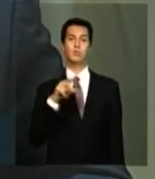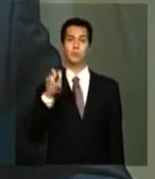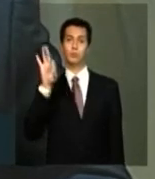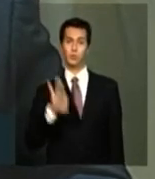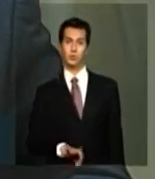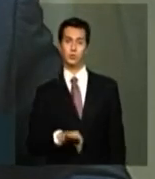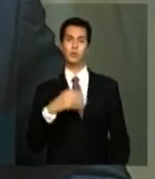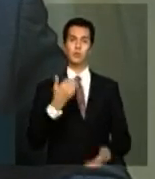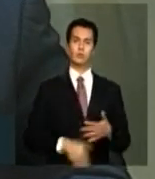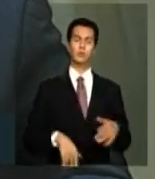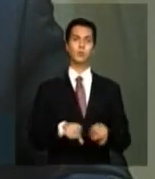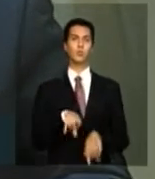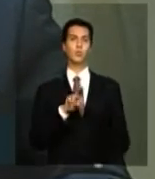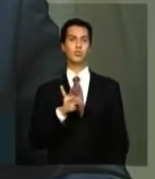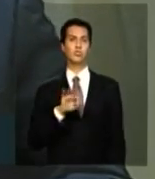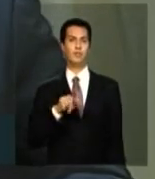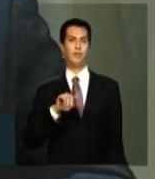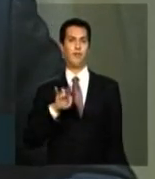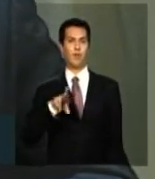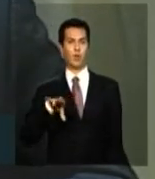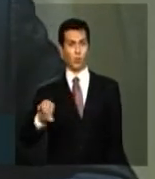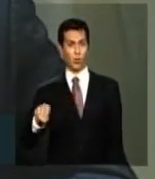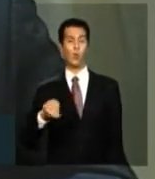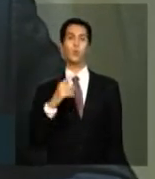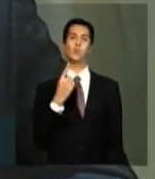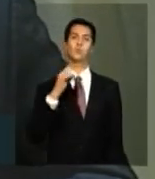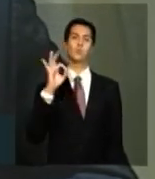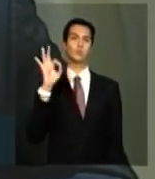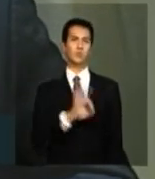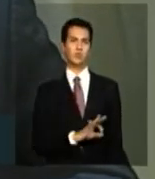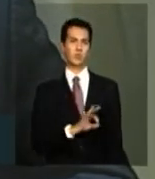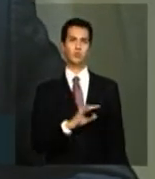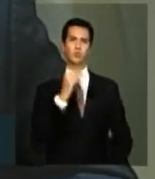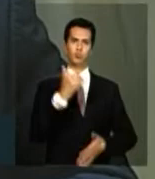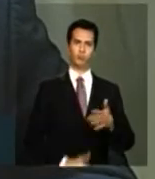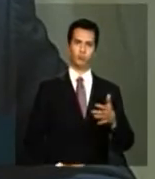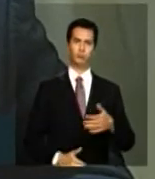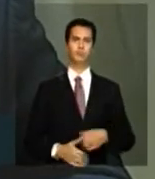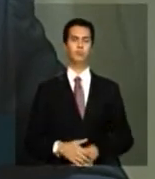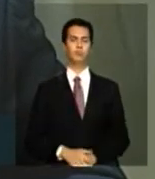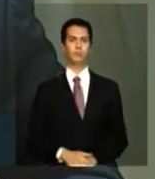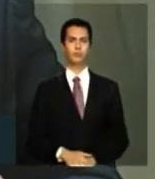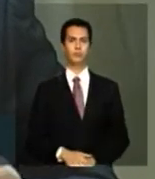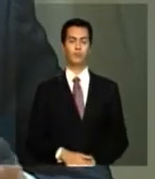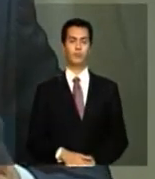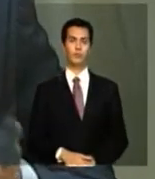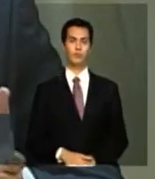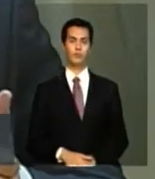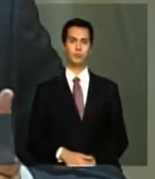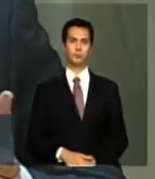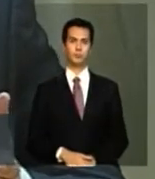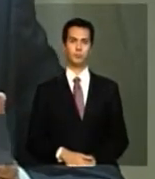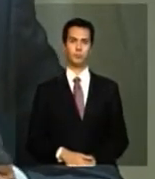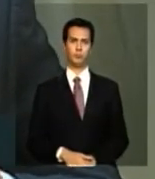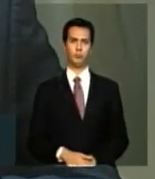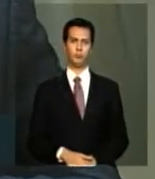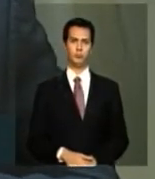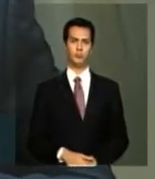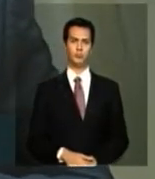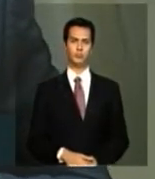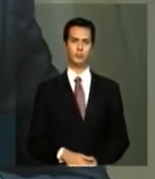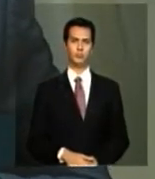e utilitários comerciais de 1% sobre a tabela em vigor portanto você tem que somar aí a